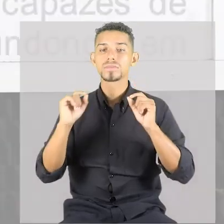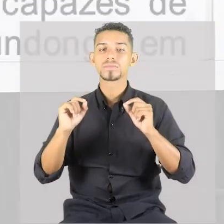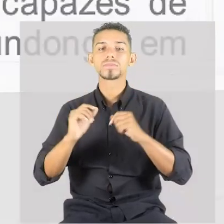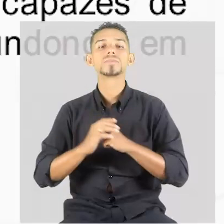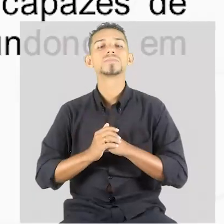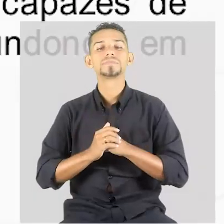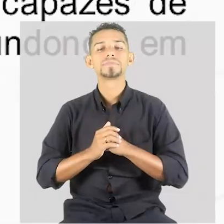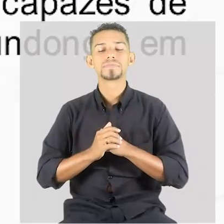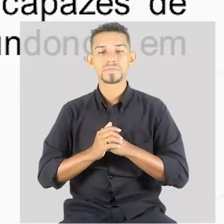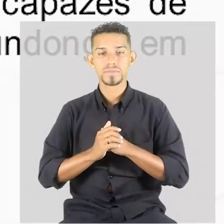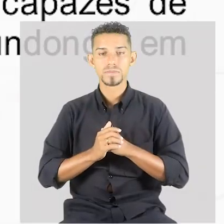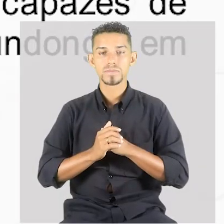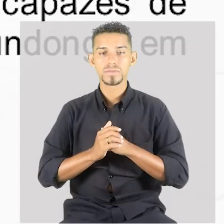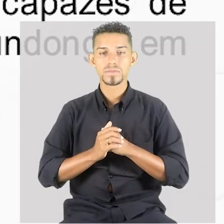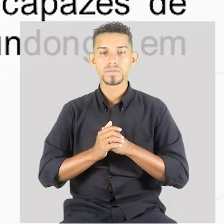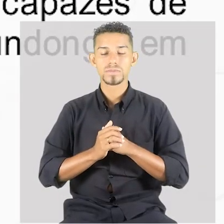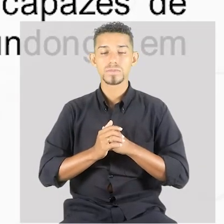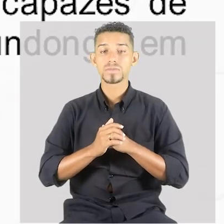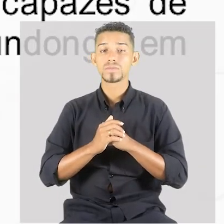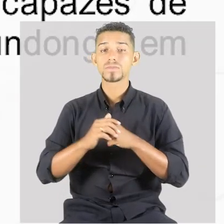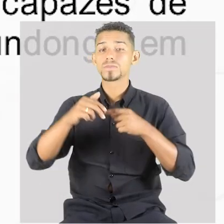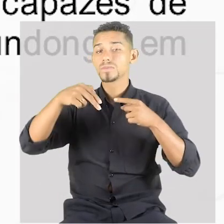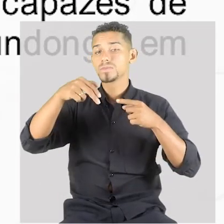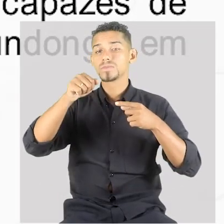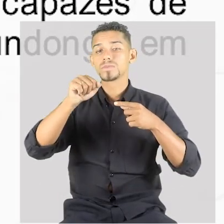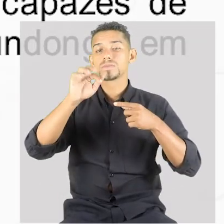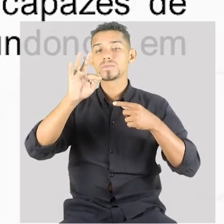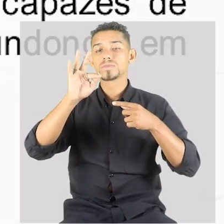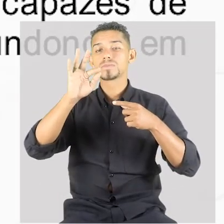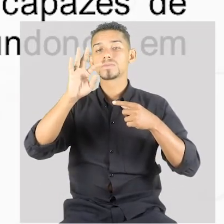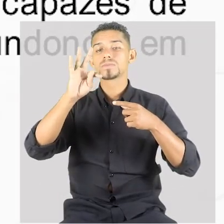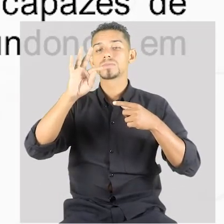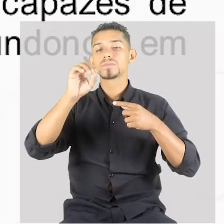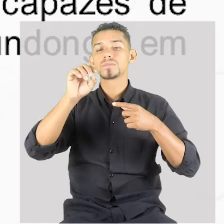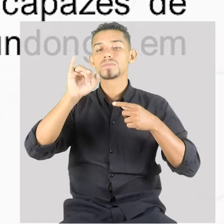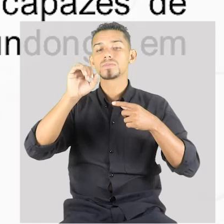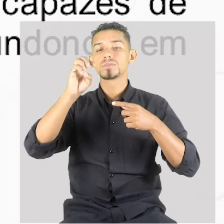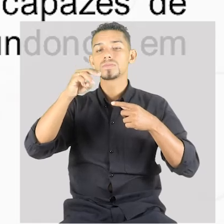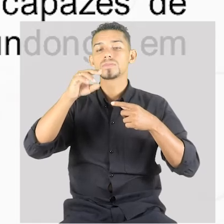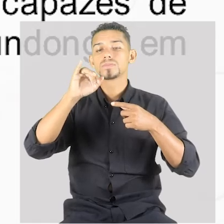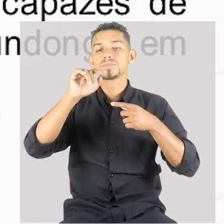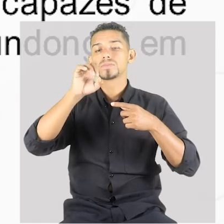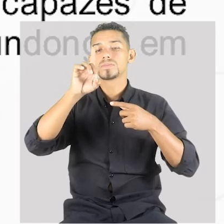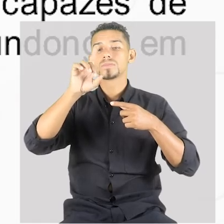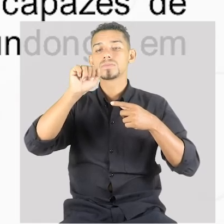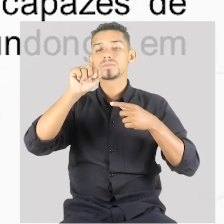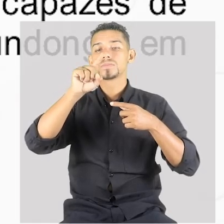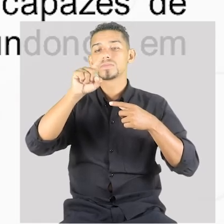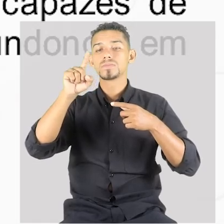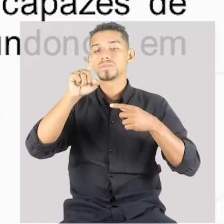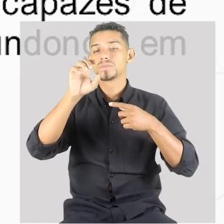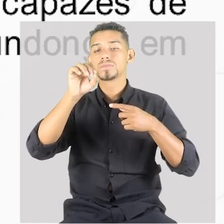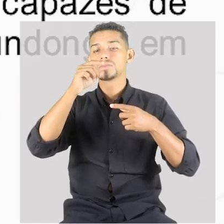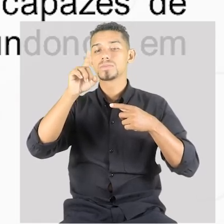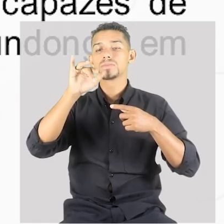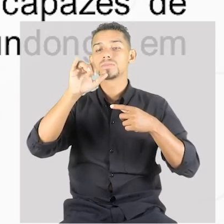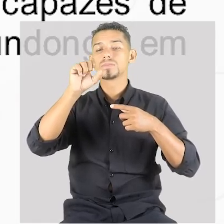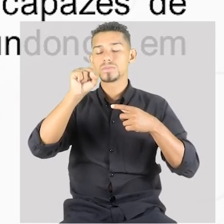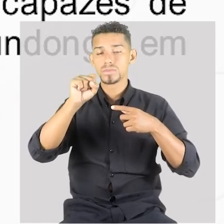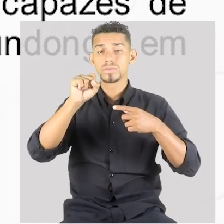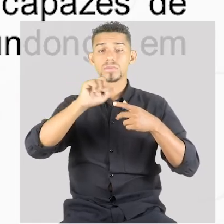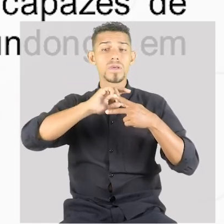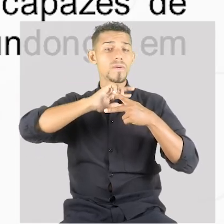seguinte: os naftoimidazóis, palavra difícil, né? Naftoimidazóis, derivados